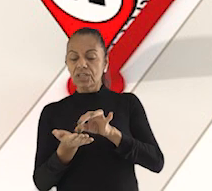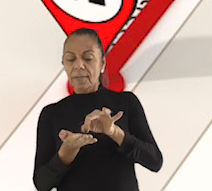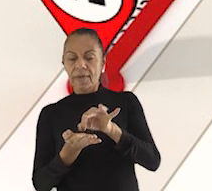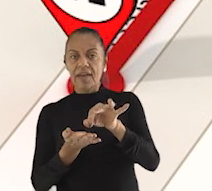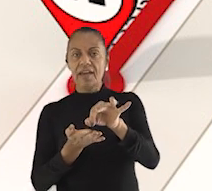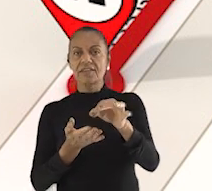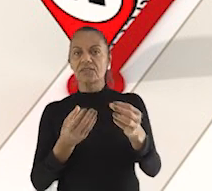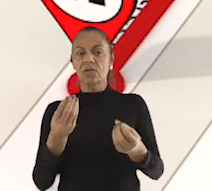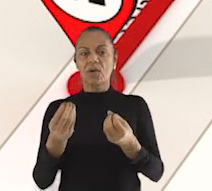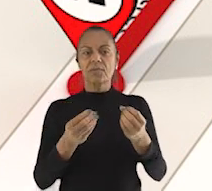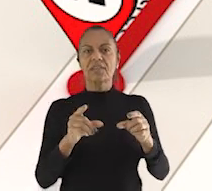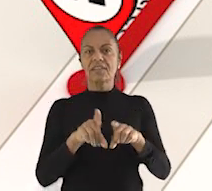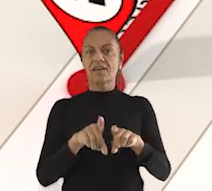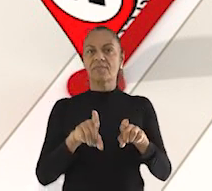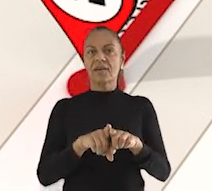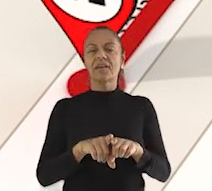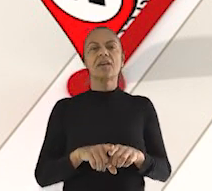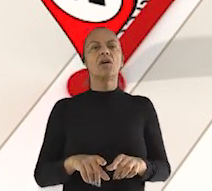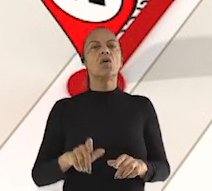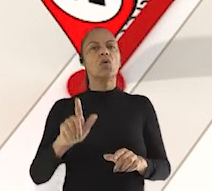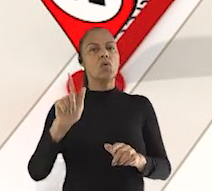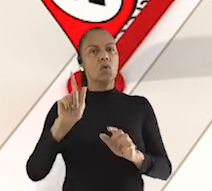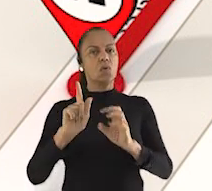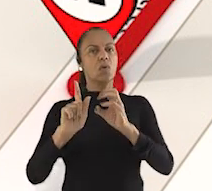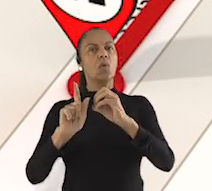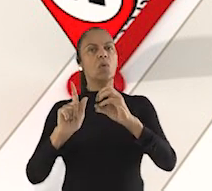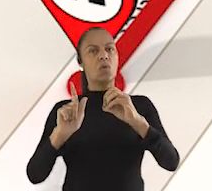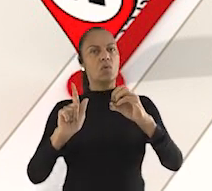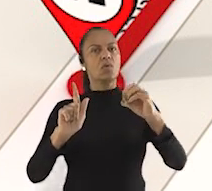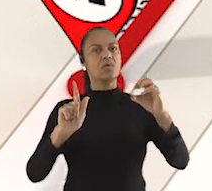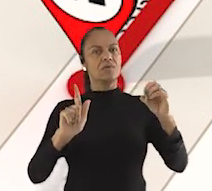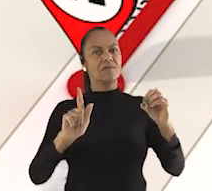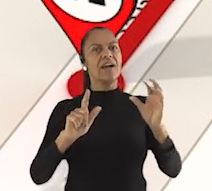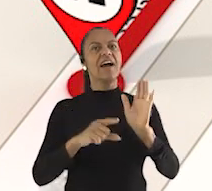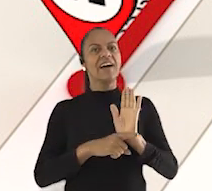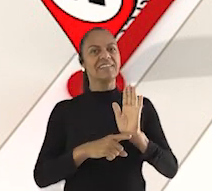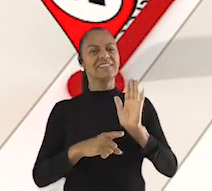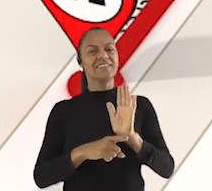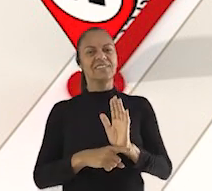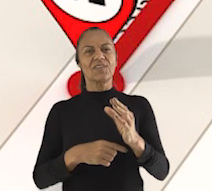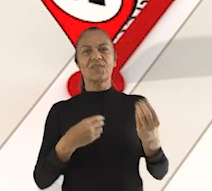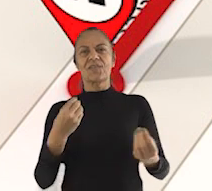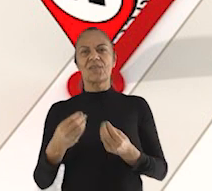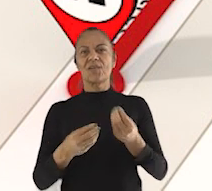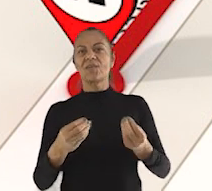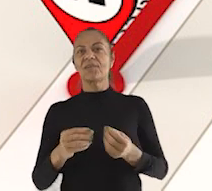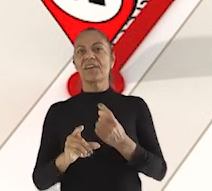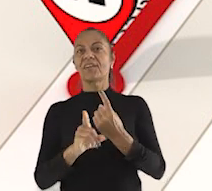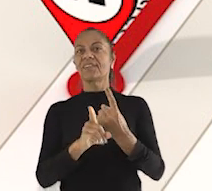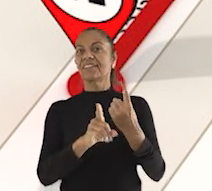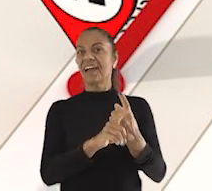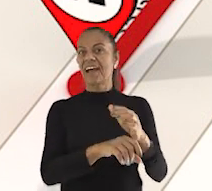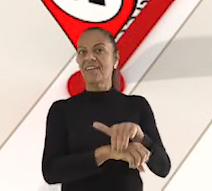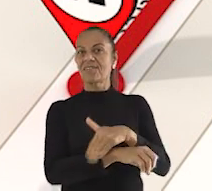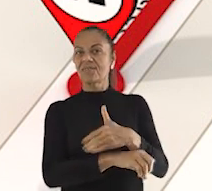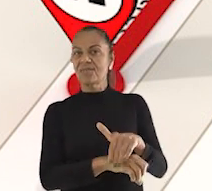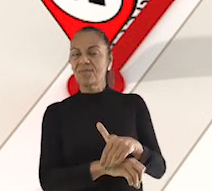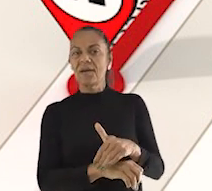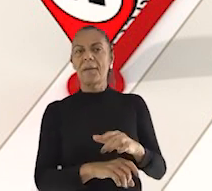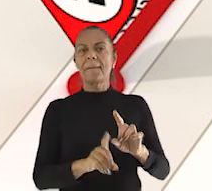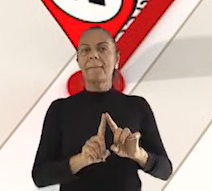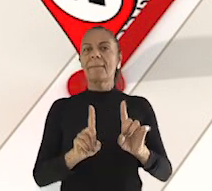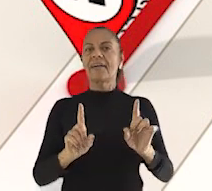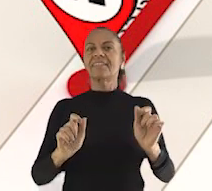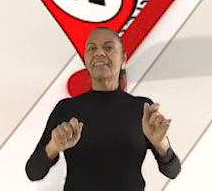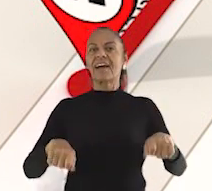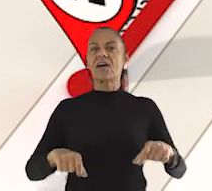aula, também usamos o Google Earth e o Google Maps para localizar um endereço. E assim, entendemos que